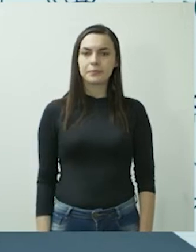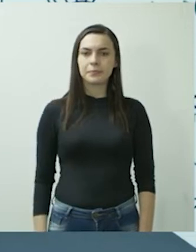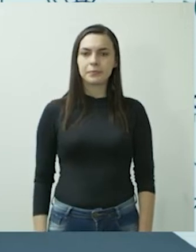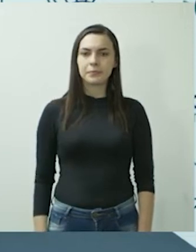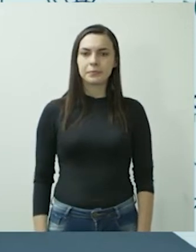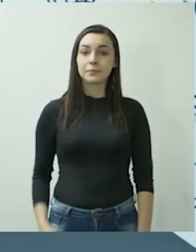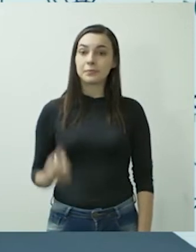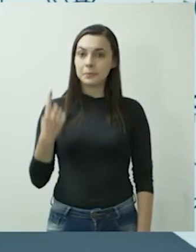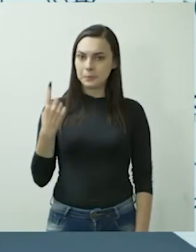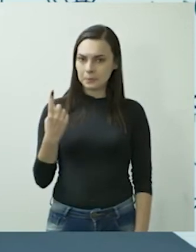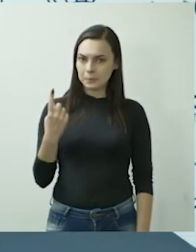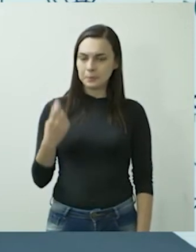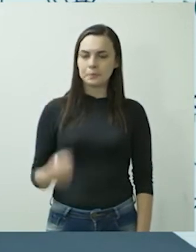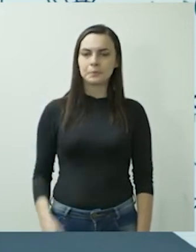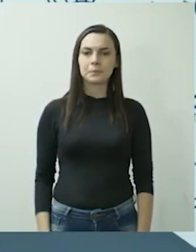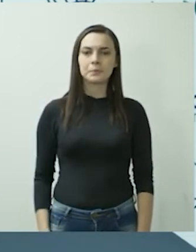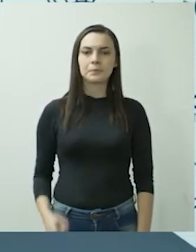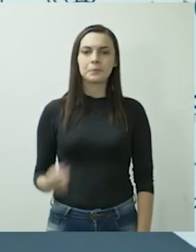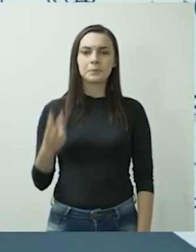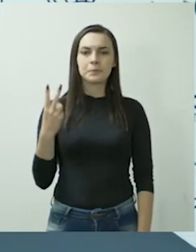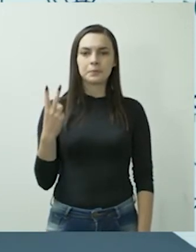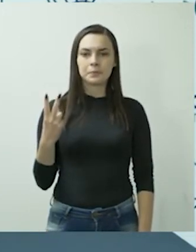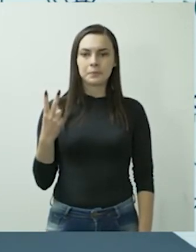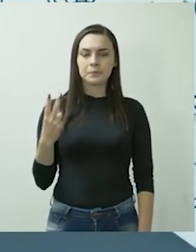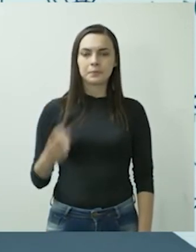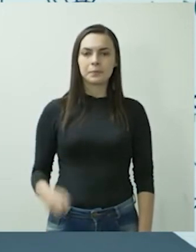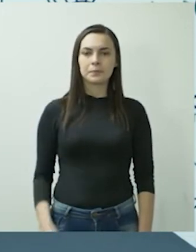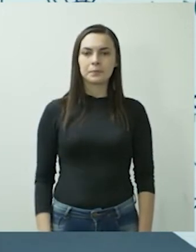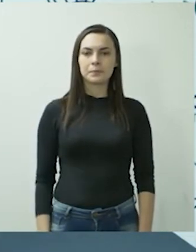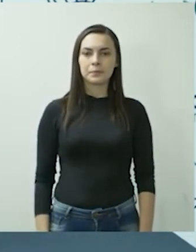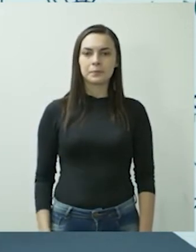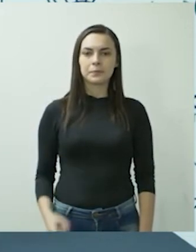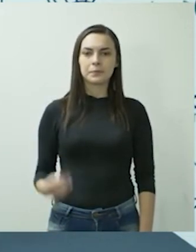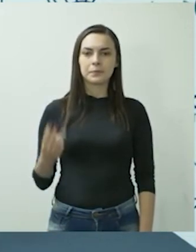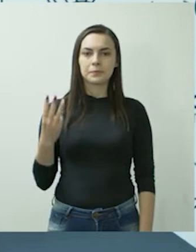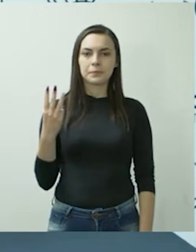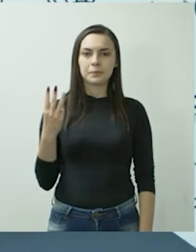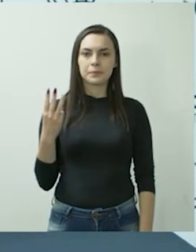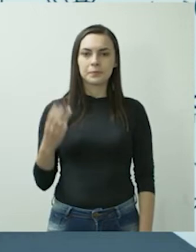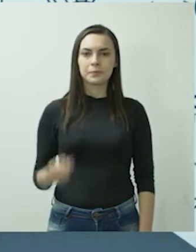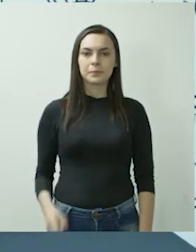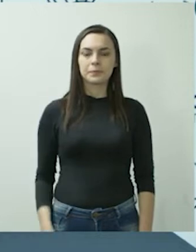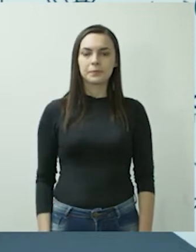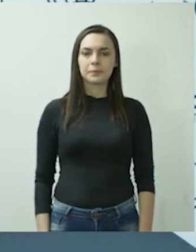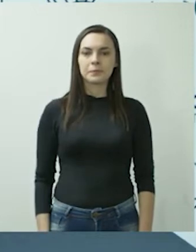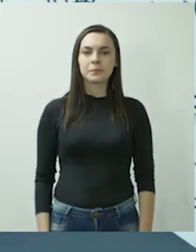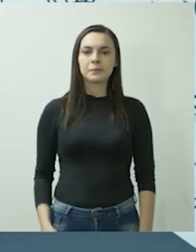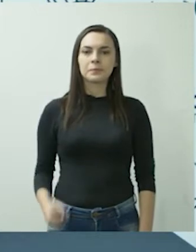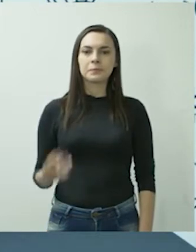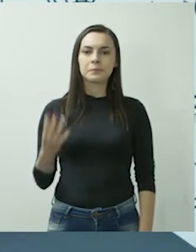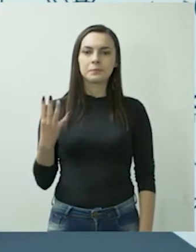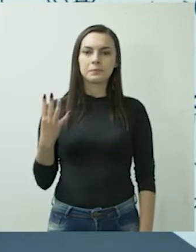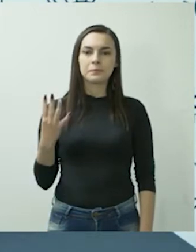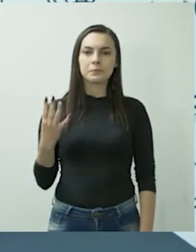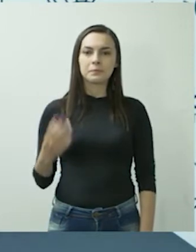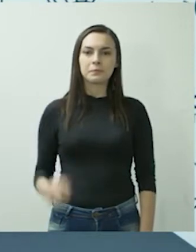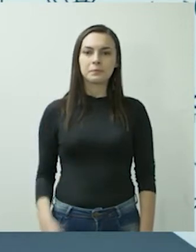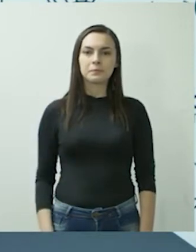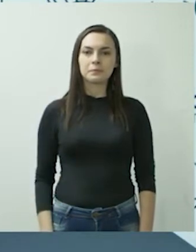Uma, duas, três, quatro, 4,